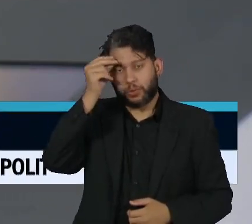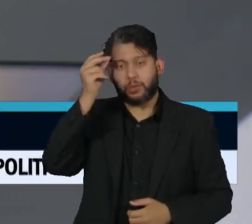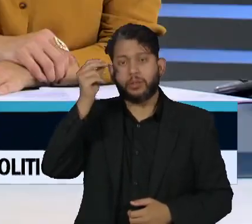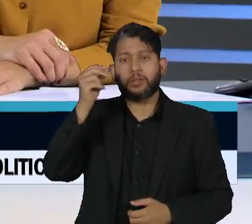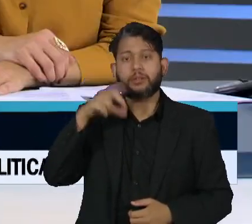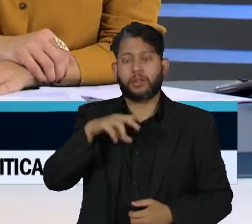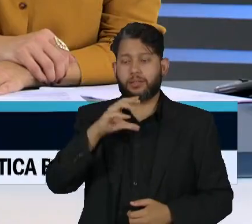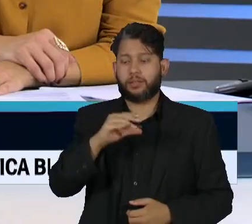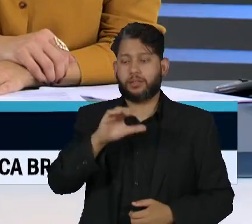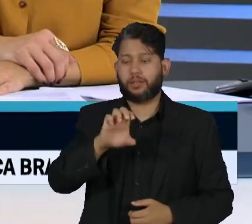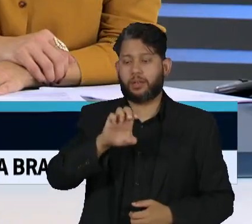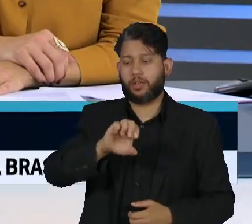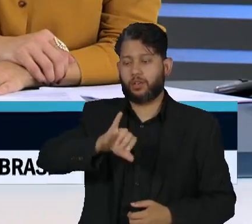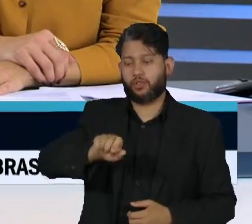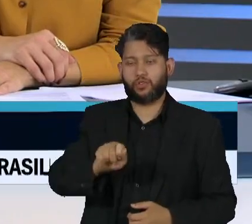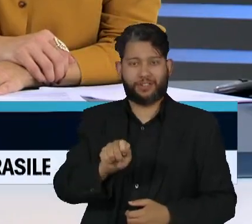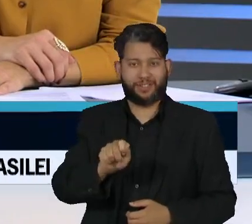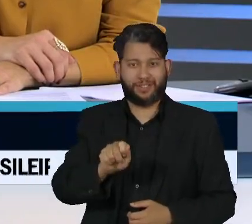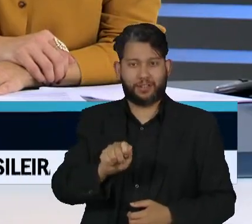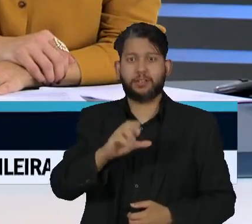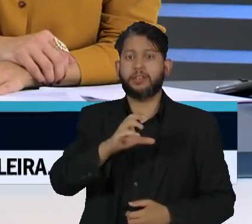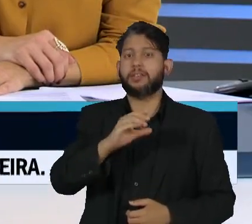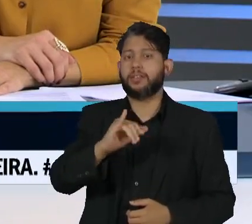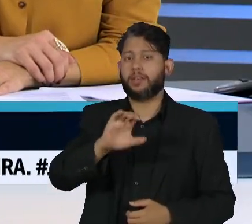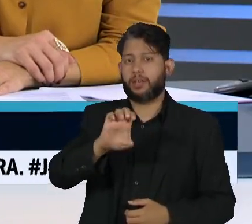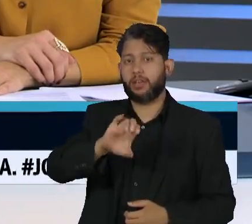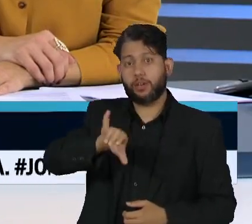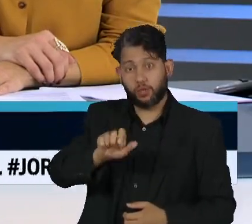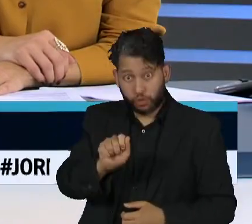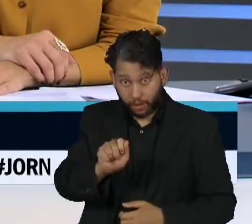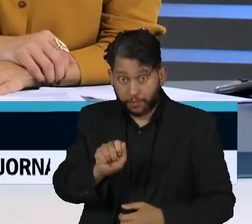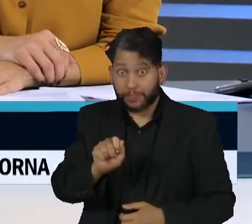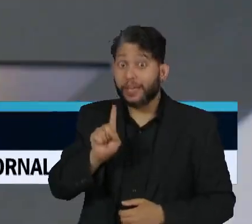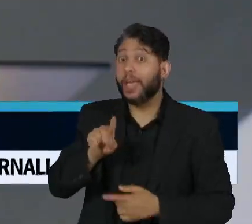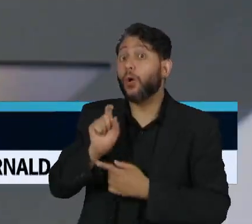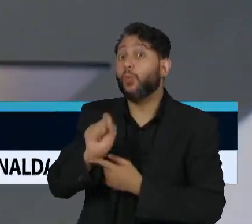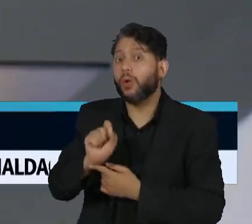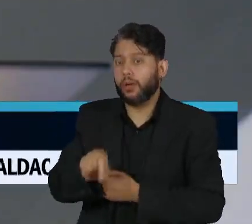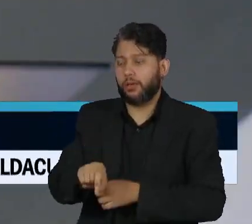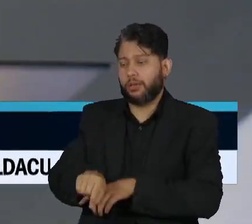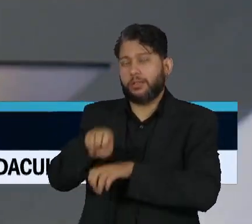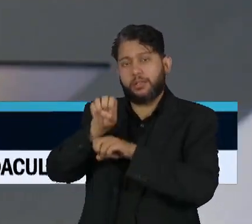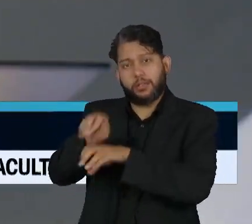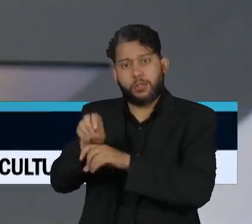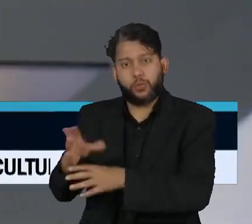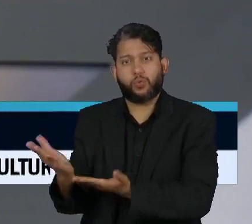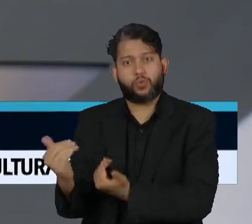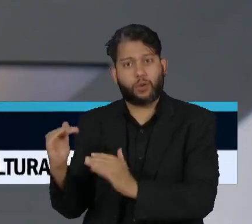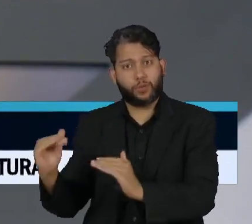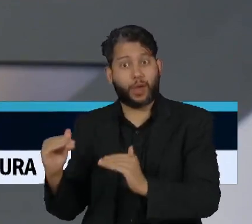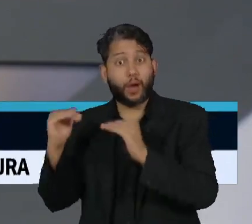chama CIEJA, que é organizada exatamente para garantir com que o ensino de jovens e adultos seja